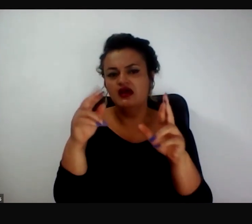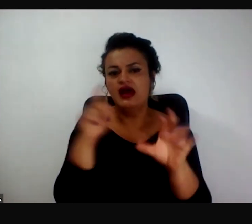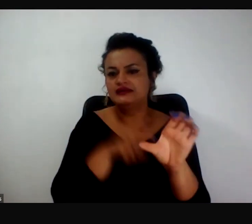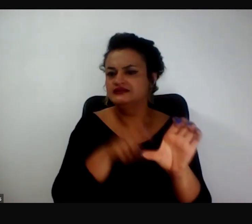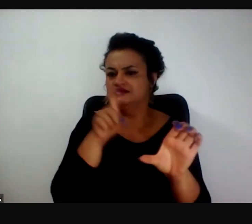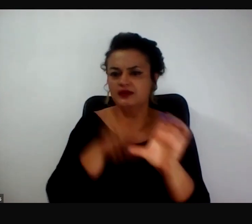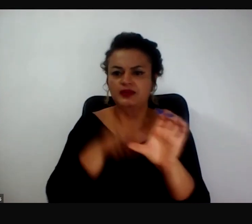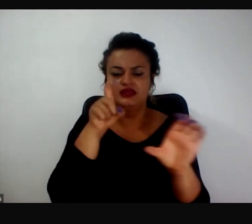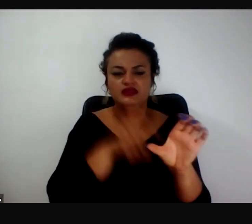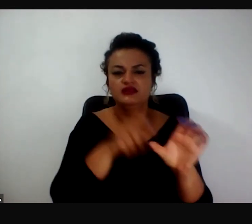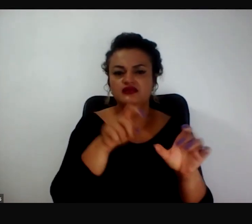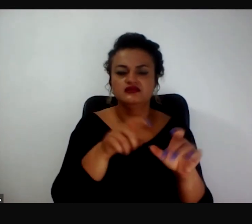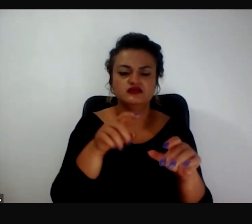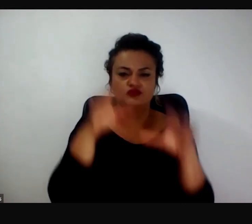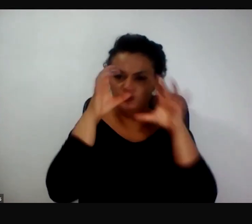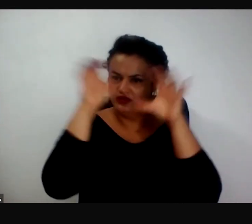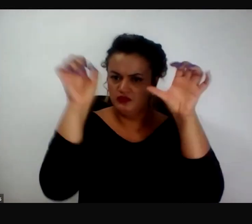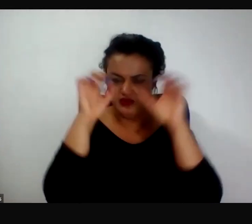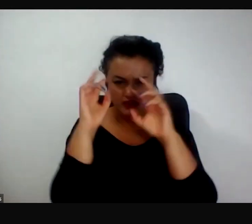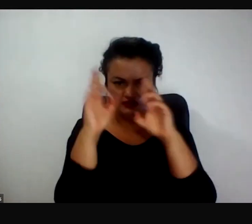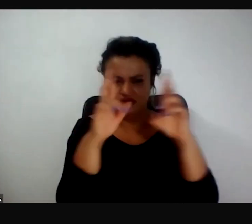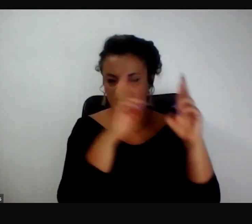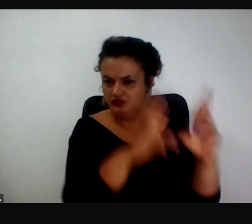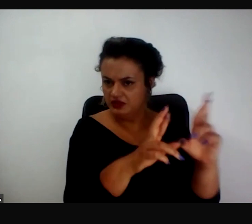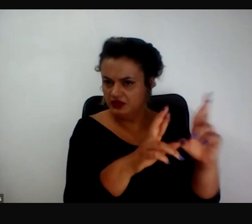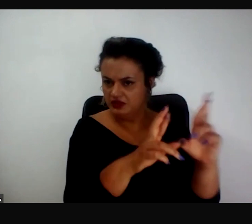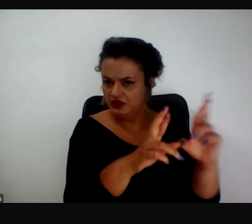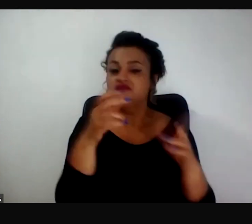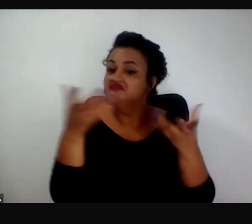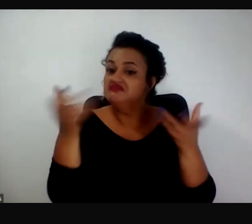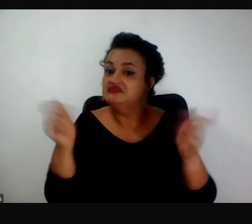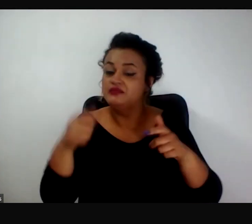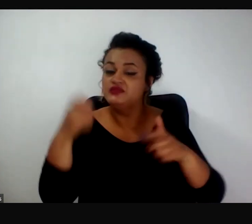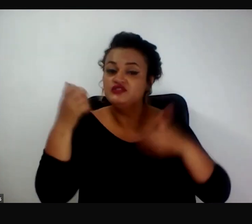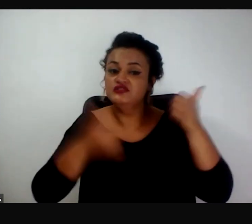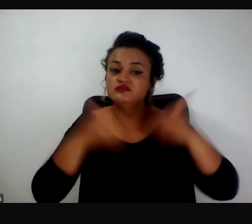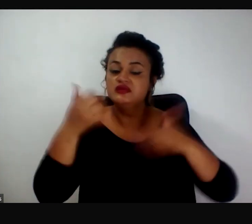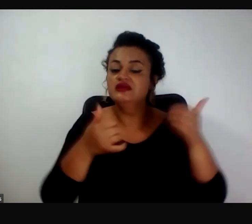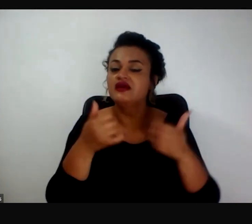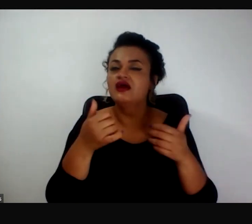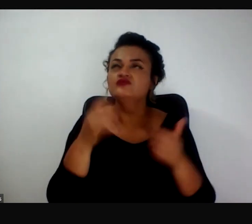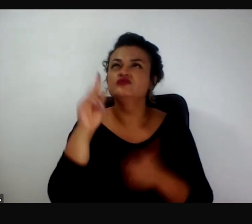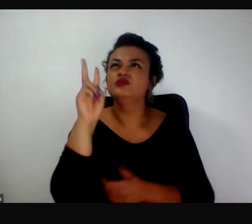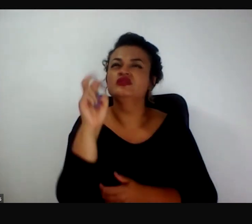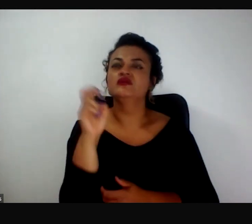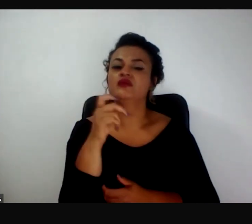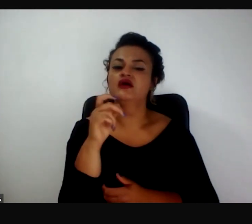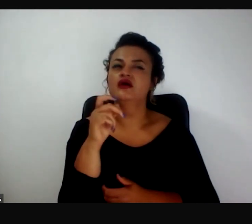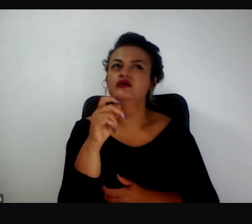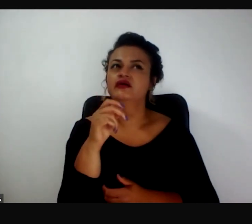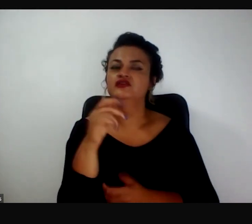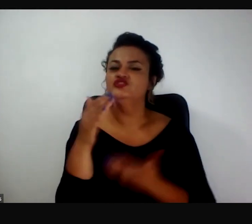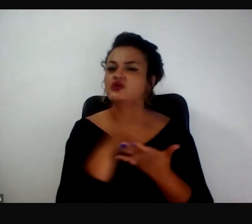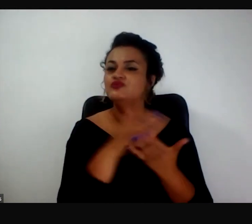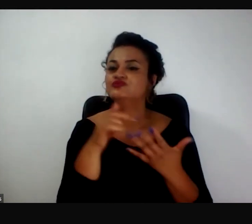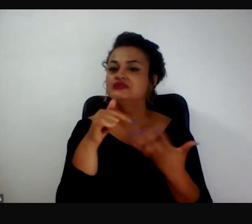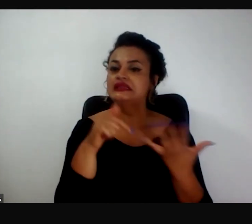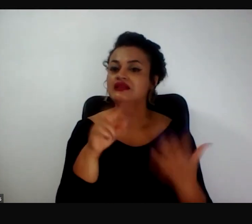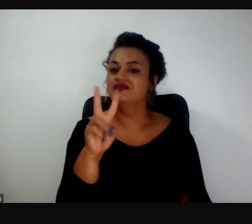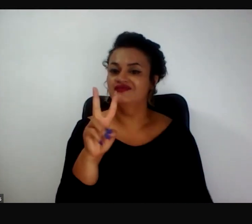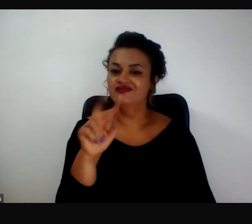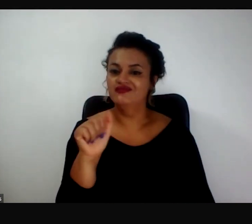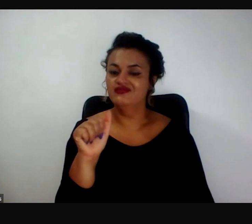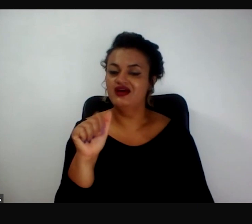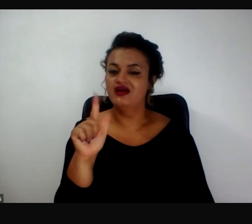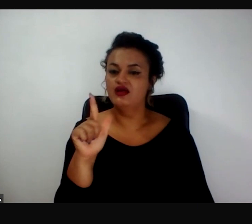tribunais. Aqui podemos já começar a falar de um valor persuasivo. Podemos ter problemas, e os advogados litigantes